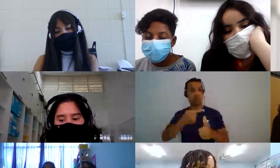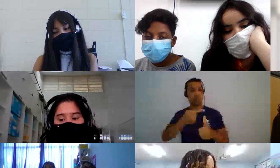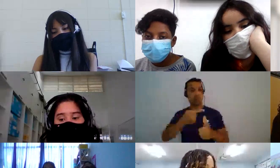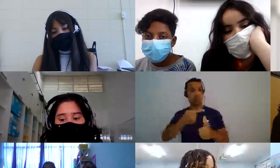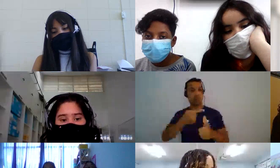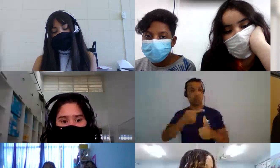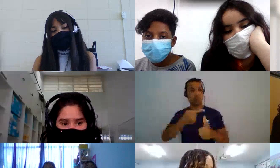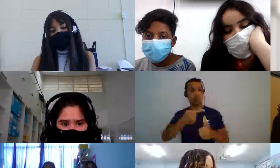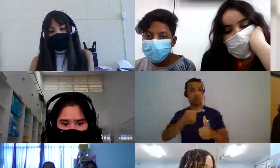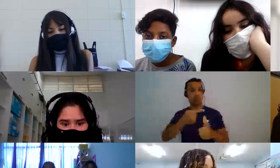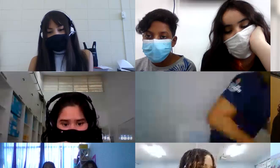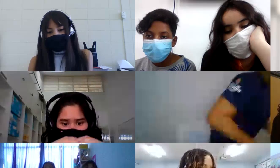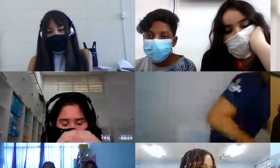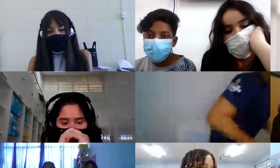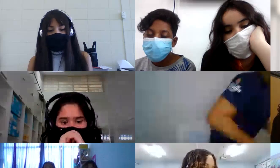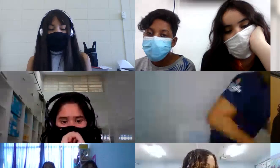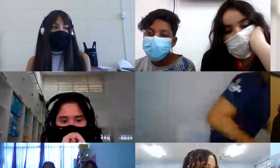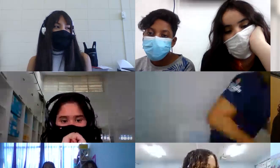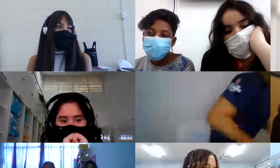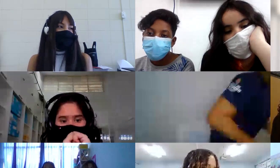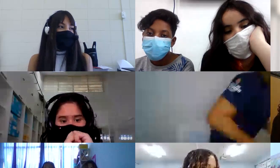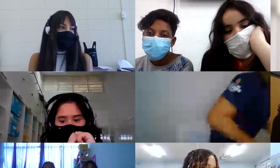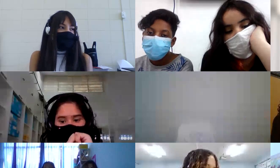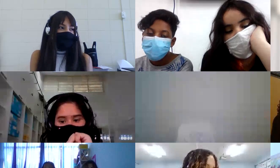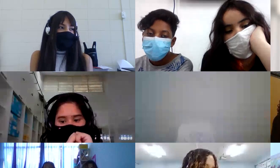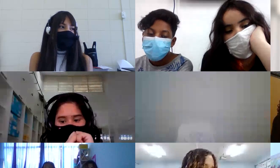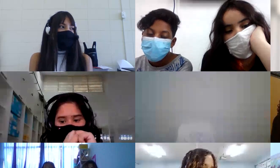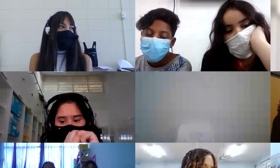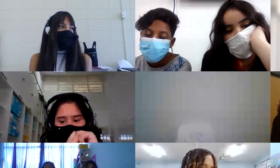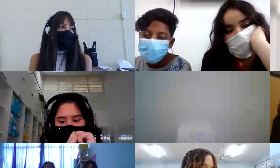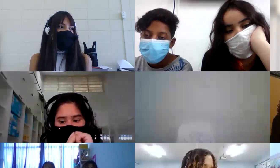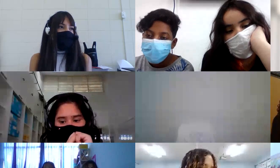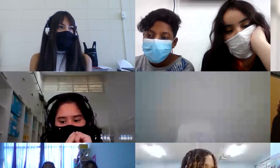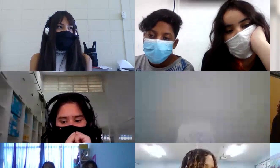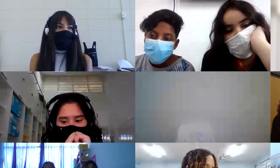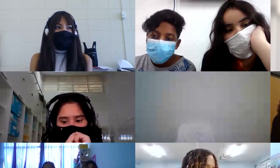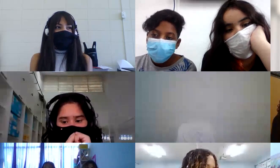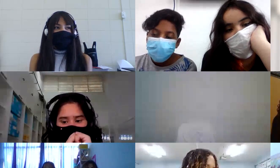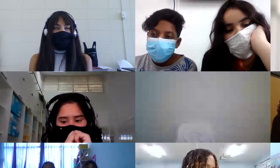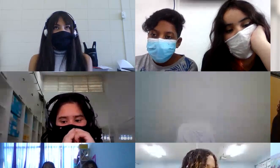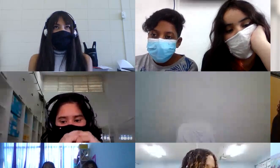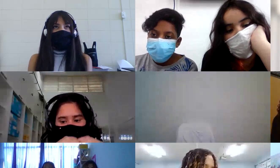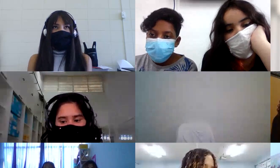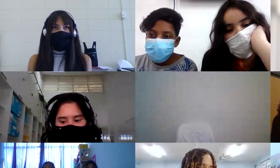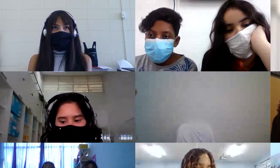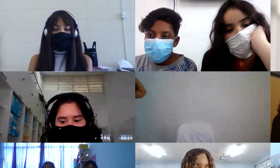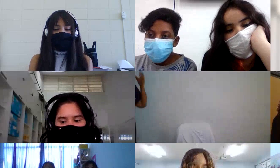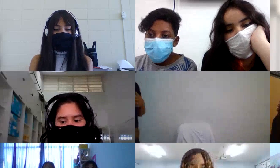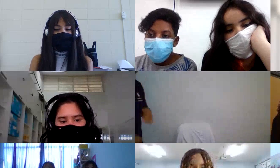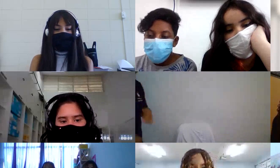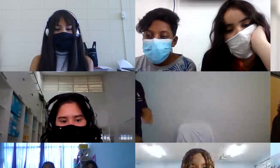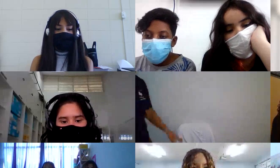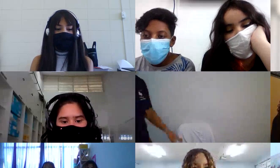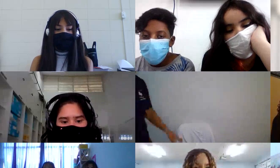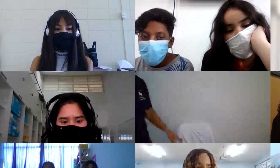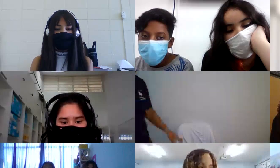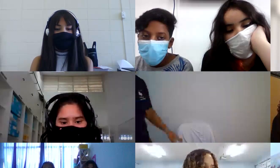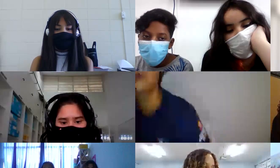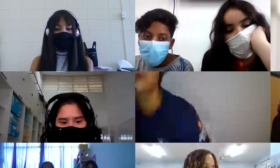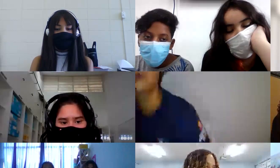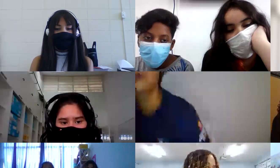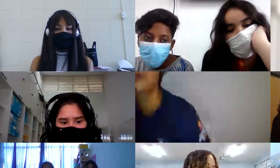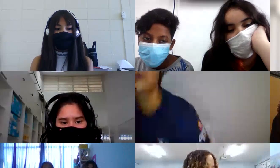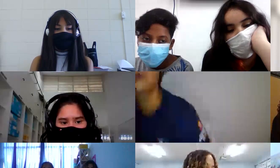na primeira vez, transa na primeira vez, é complicada, não é, Mariana? Mariana, lembra daquela coisa assim, ó,